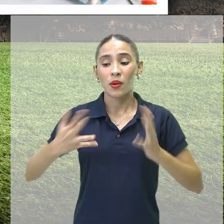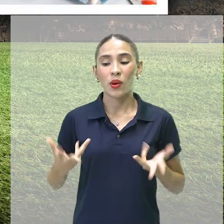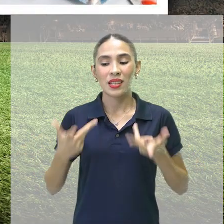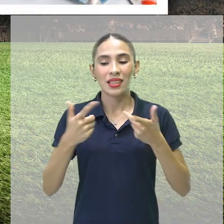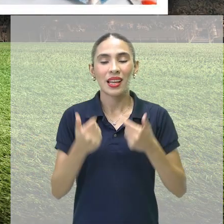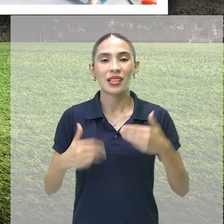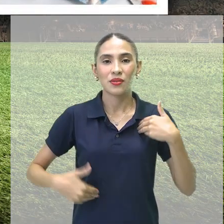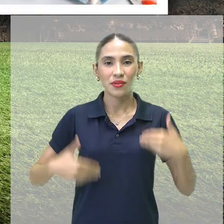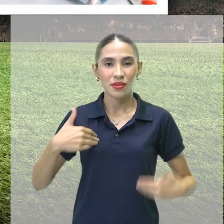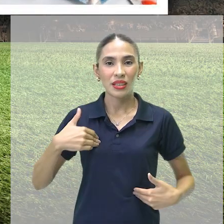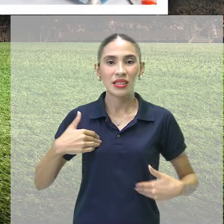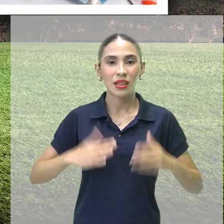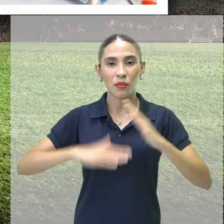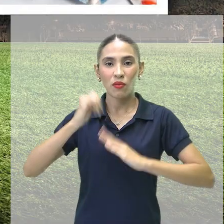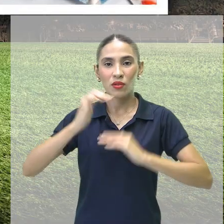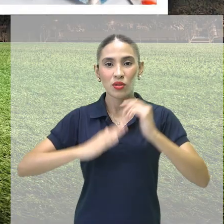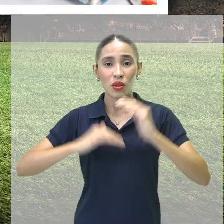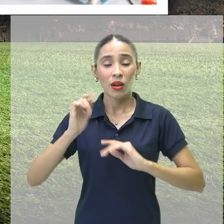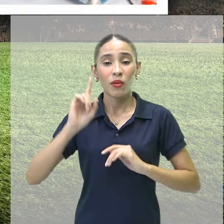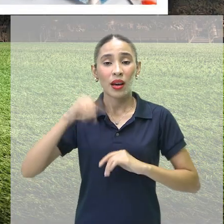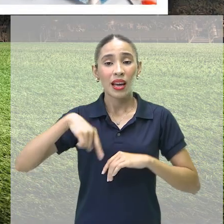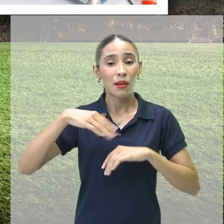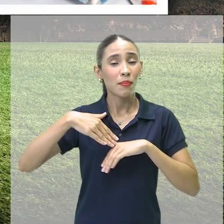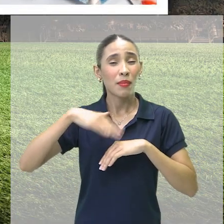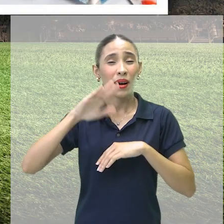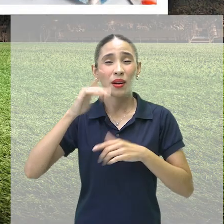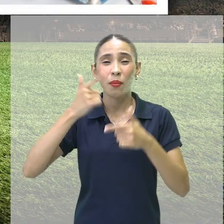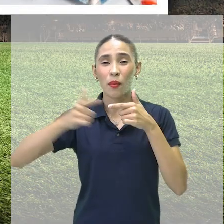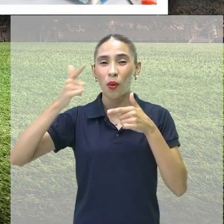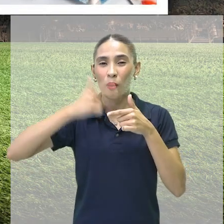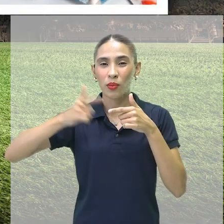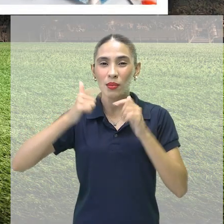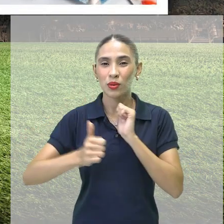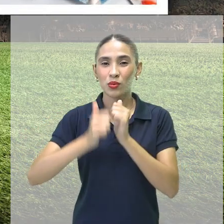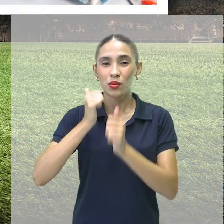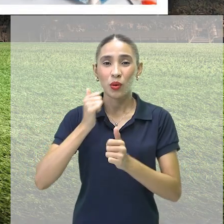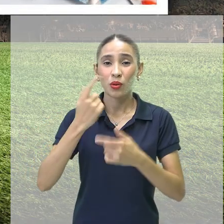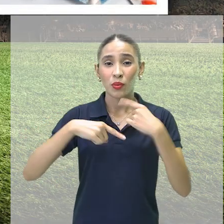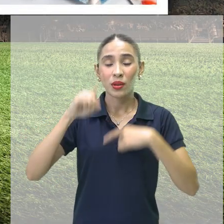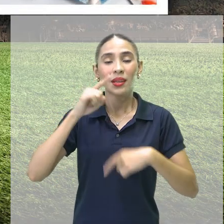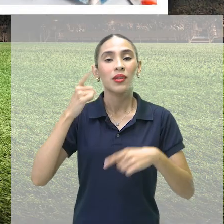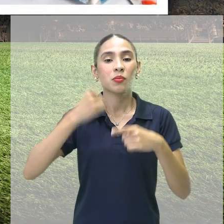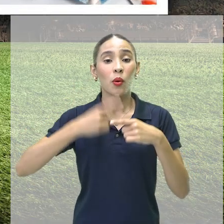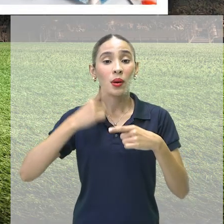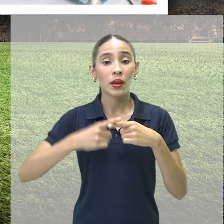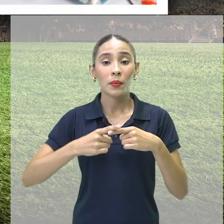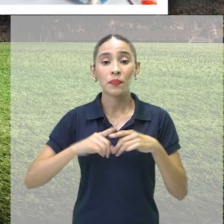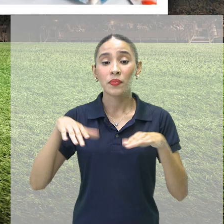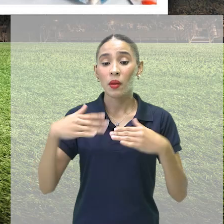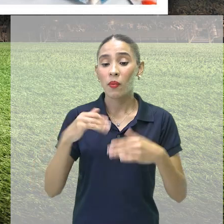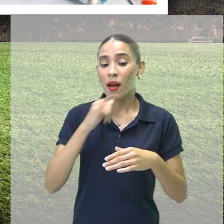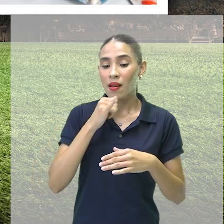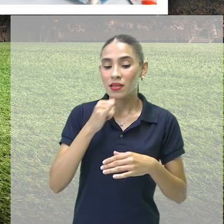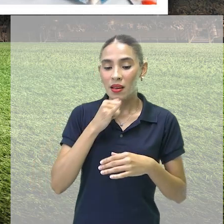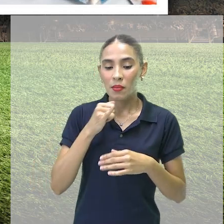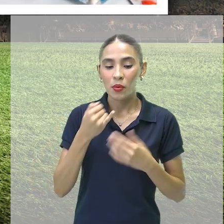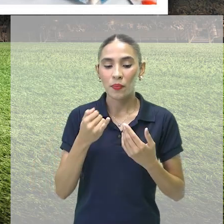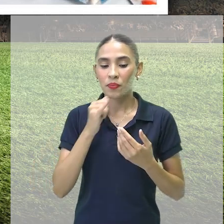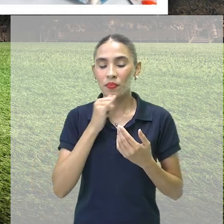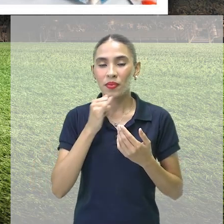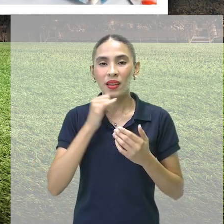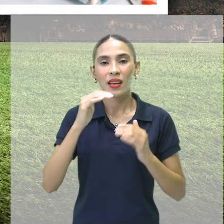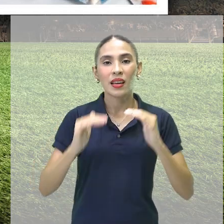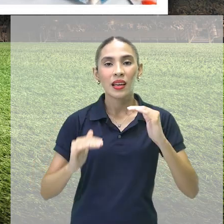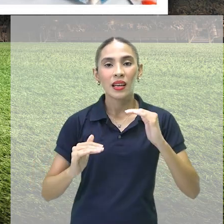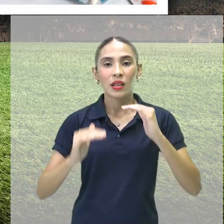físicas daquele atleta. É um dos maiores problemas do esporte moderno. Por quê? Porque tira aquele pé de igualdade